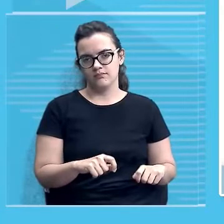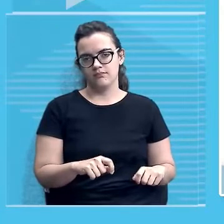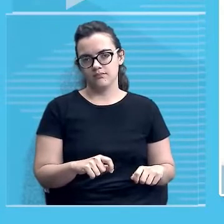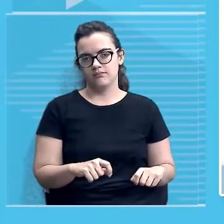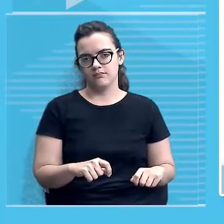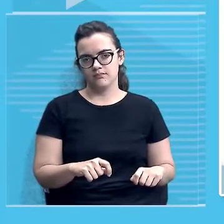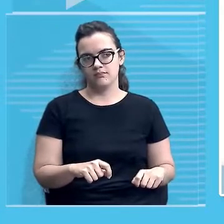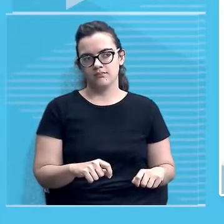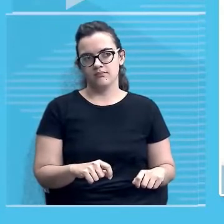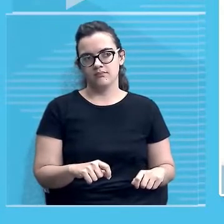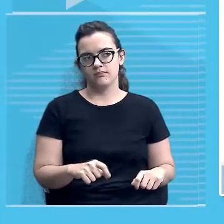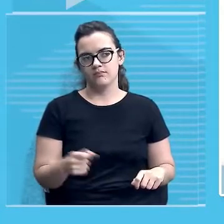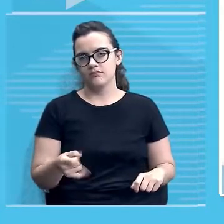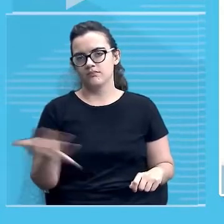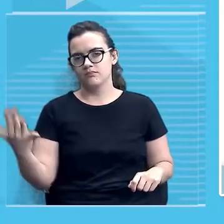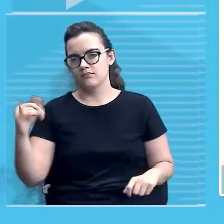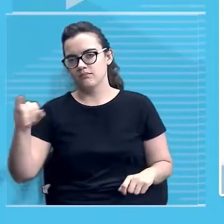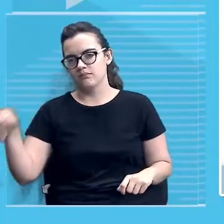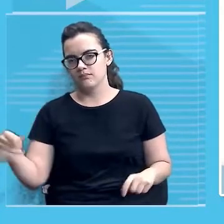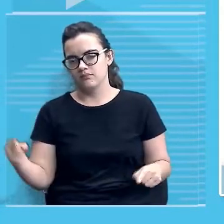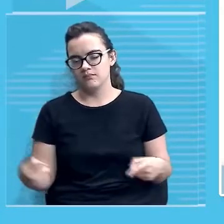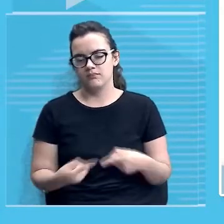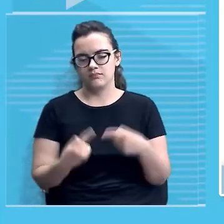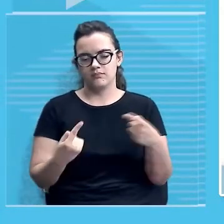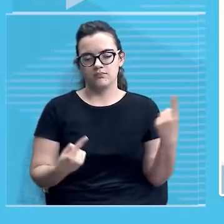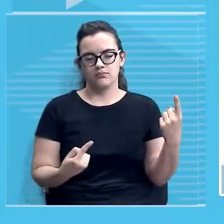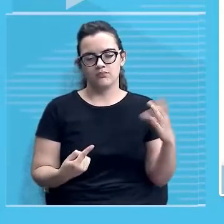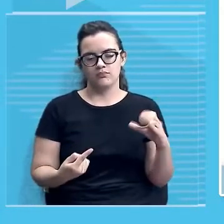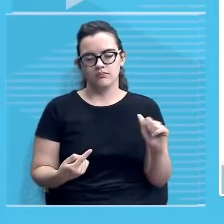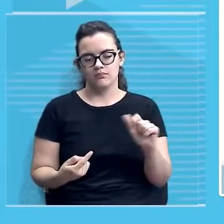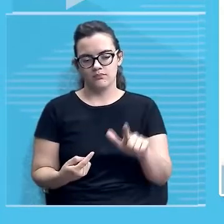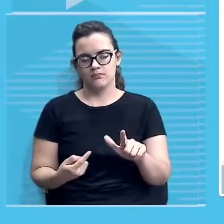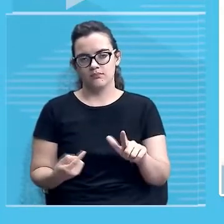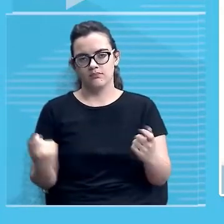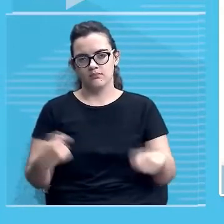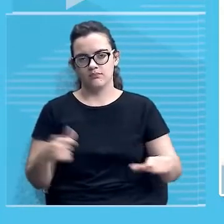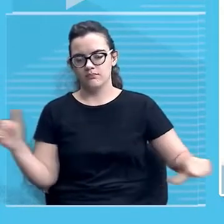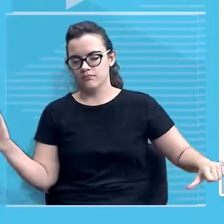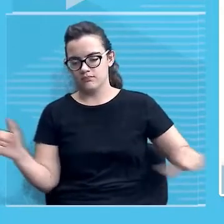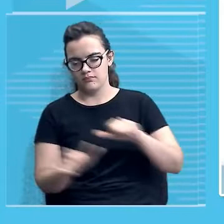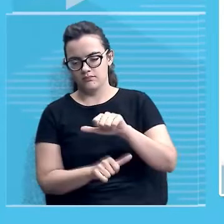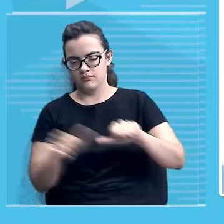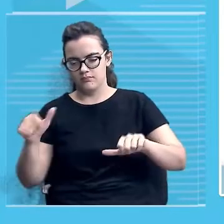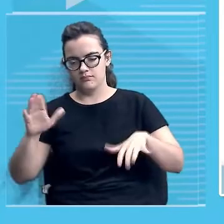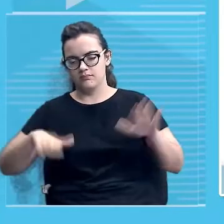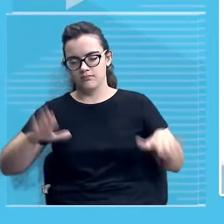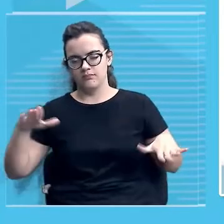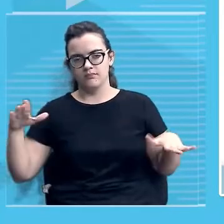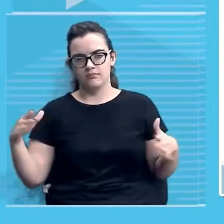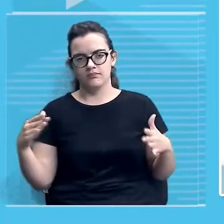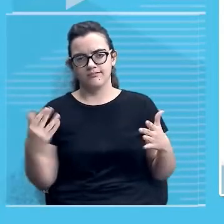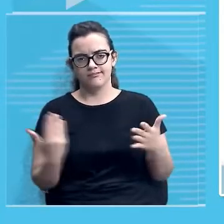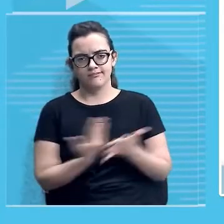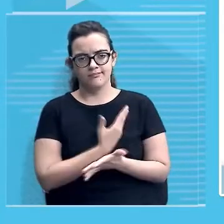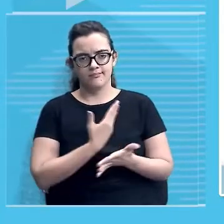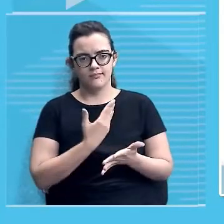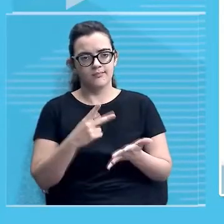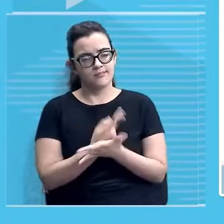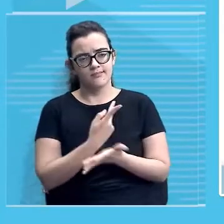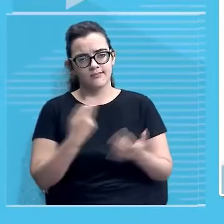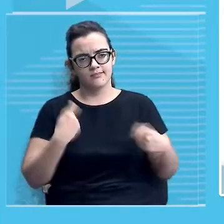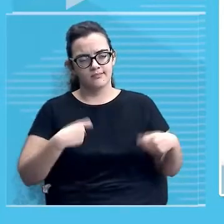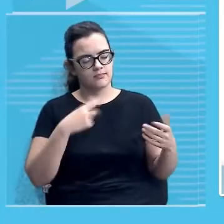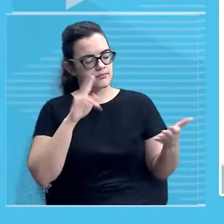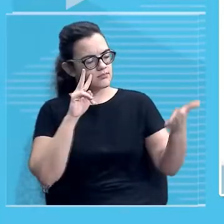esse número, esse dado, em calorias, tá? Então, eu tenho que migrar da unidade do SI,